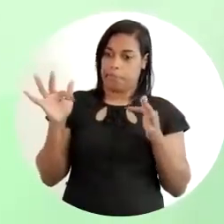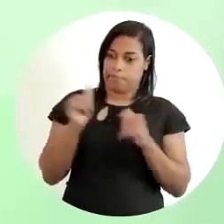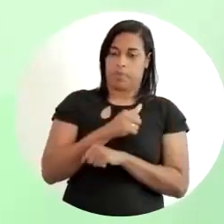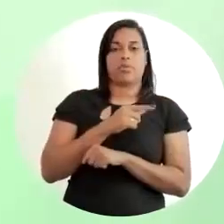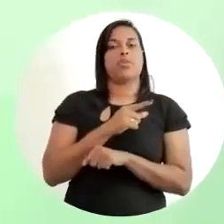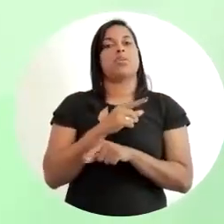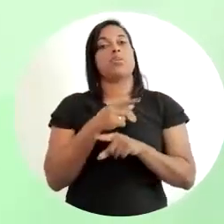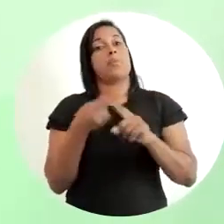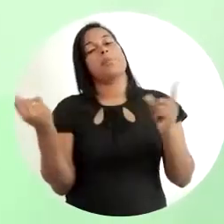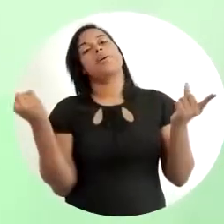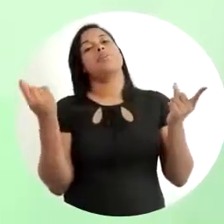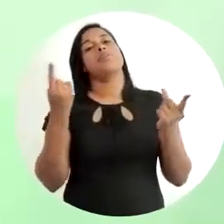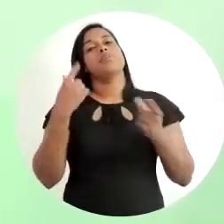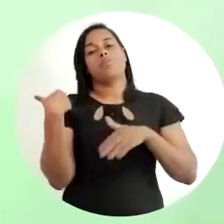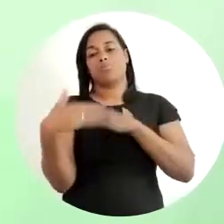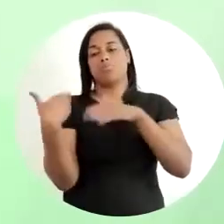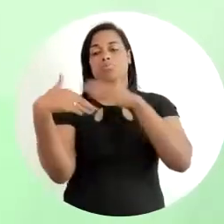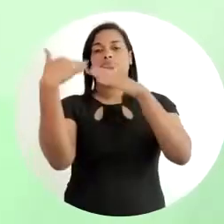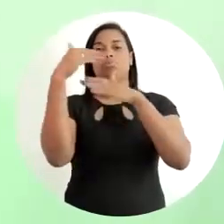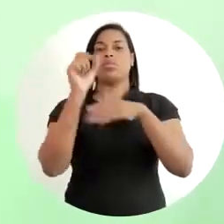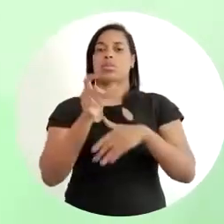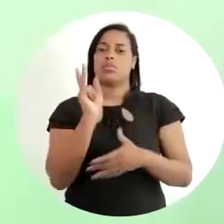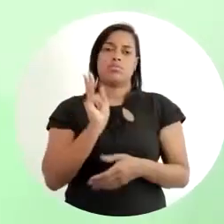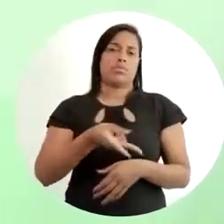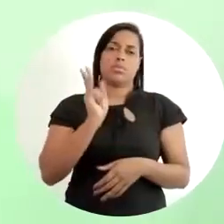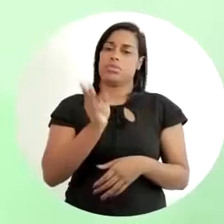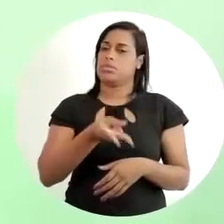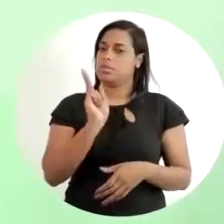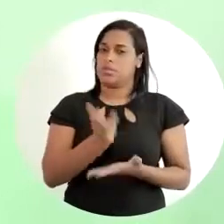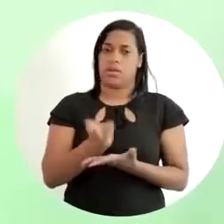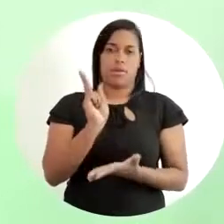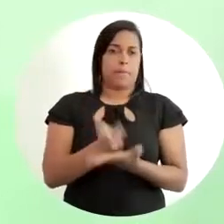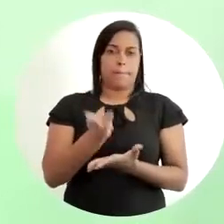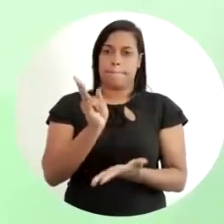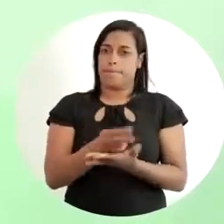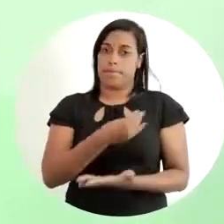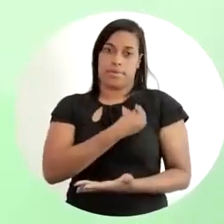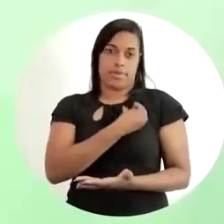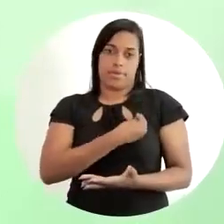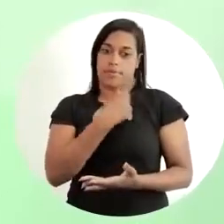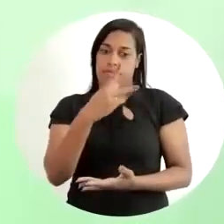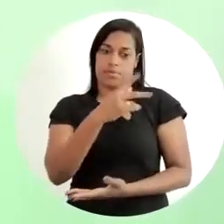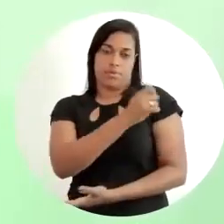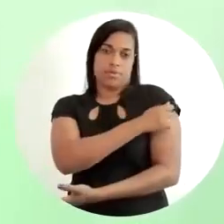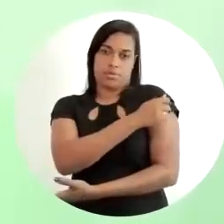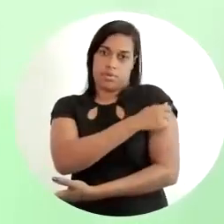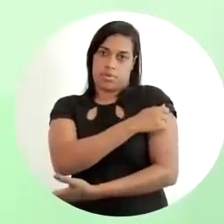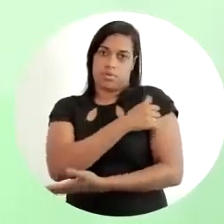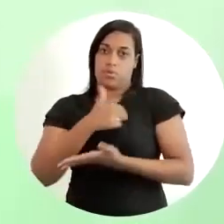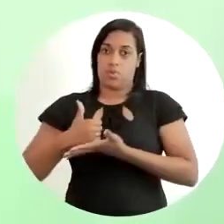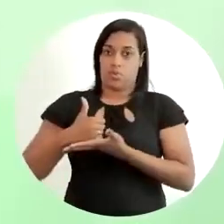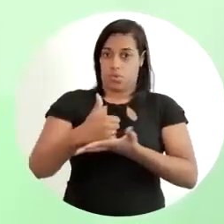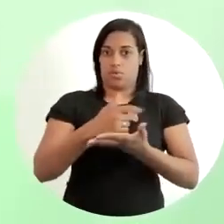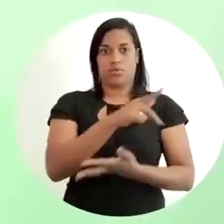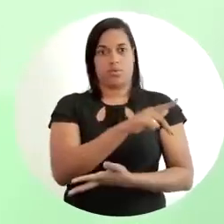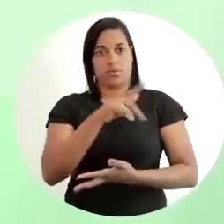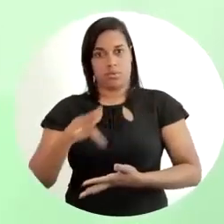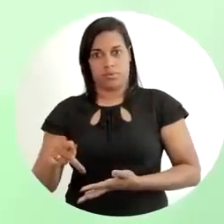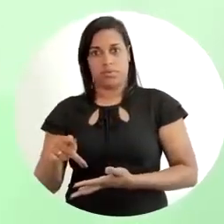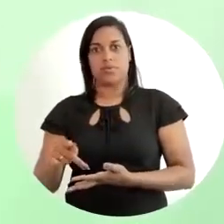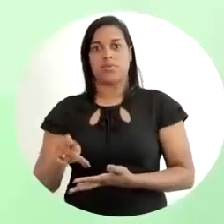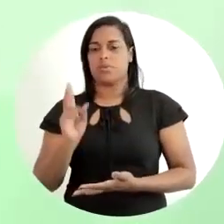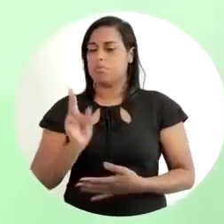conclusivo, mas é parte de um processo que caminha continuamente na vida desse aluno, com a ajuda